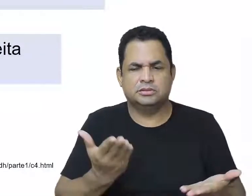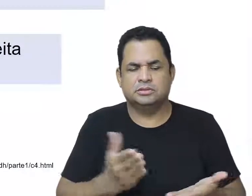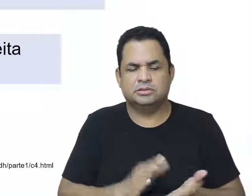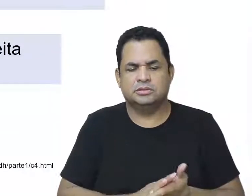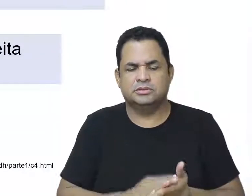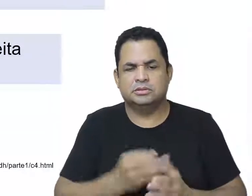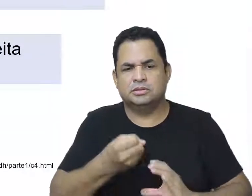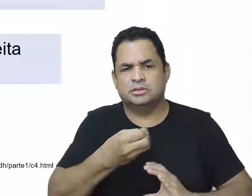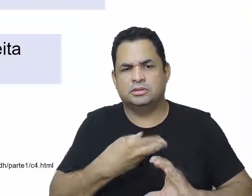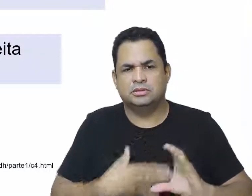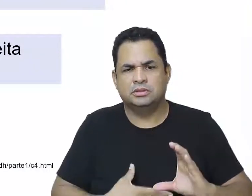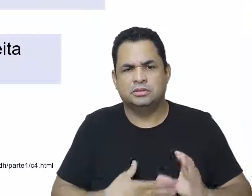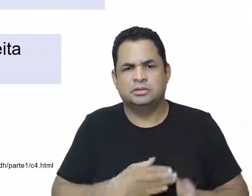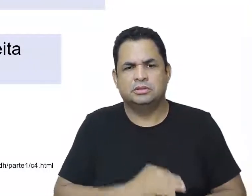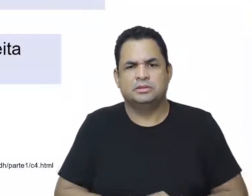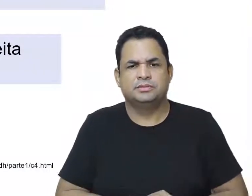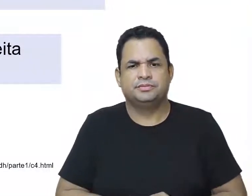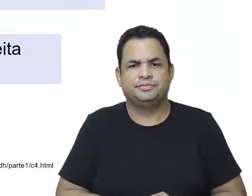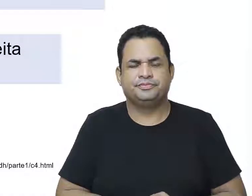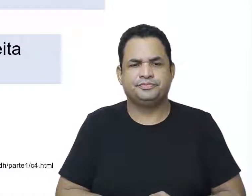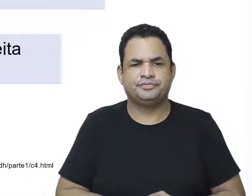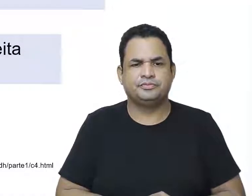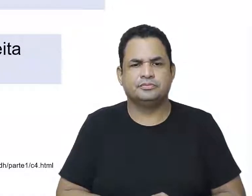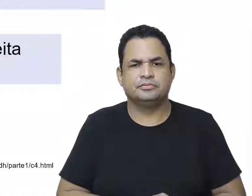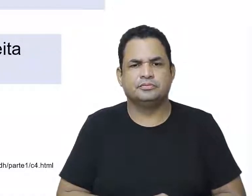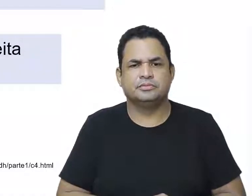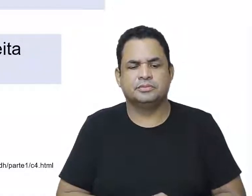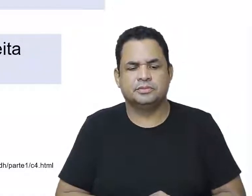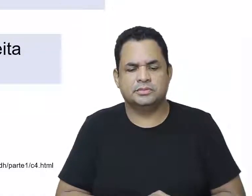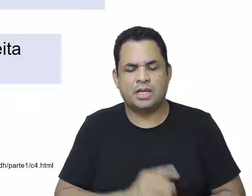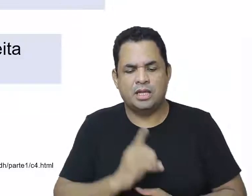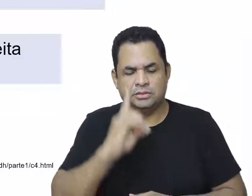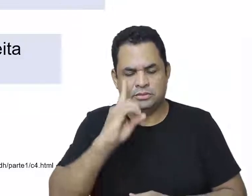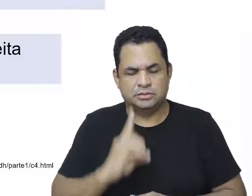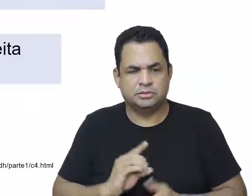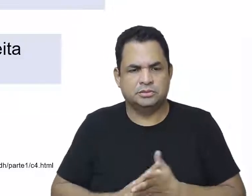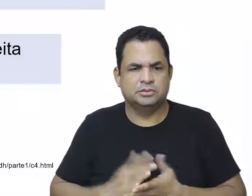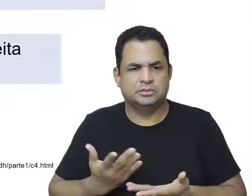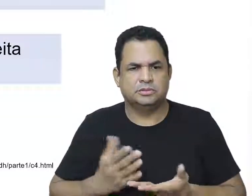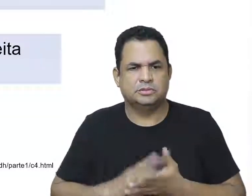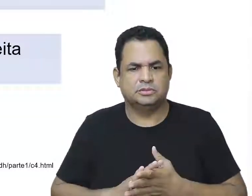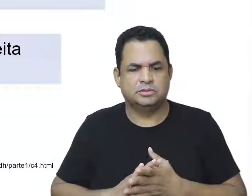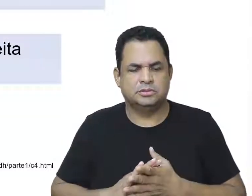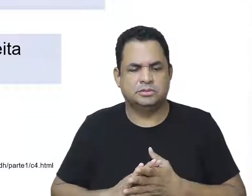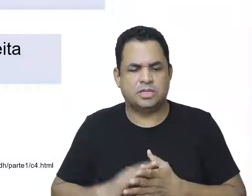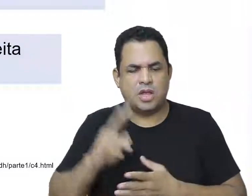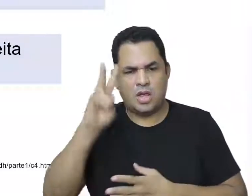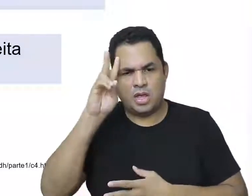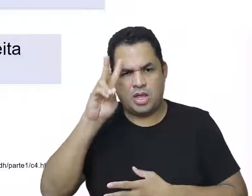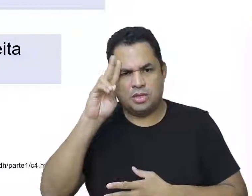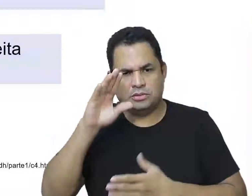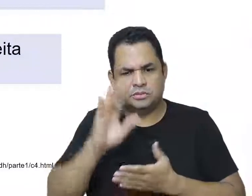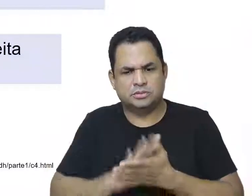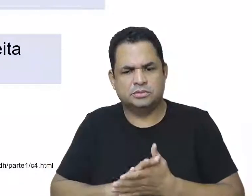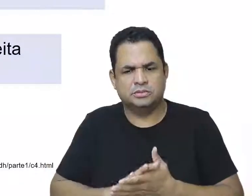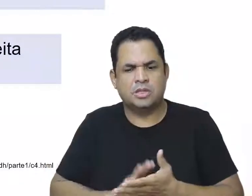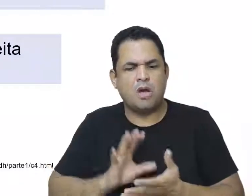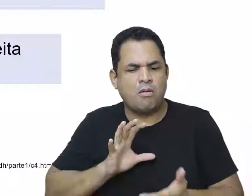características. Aí a gente colocou que elas são direitos históricos, ou seja, são direitos que são